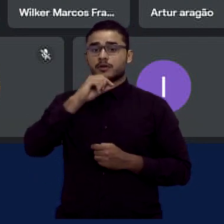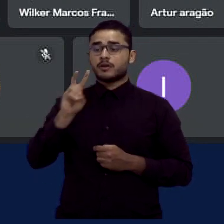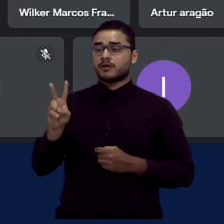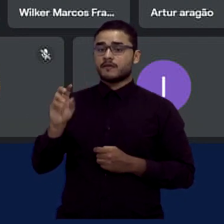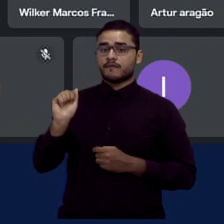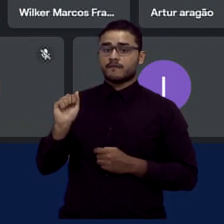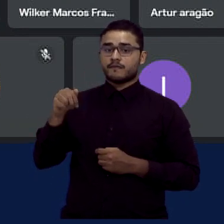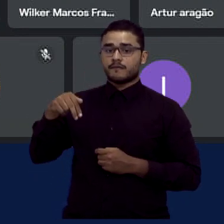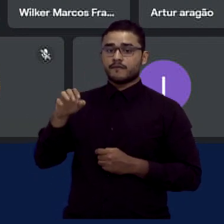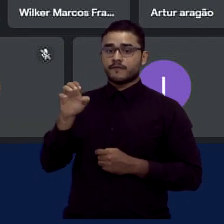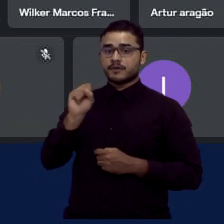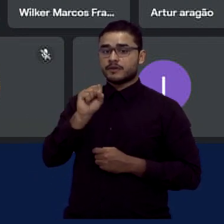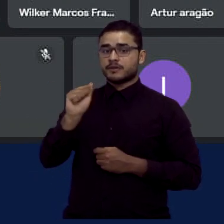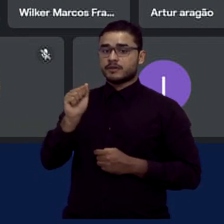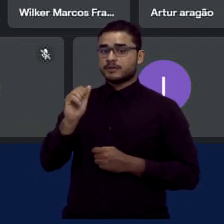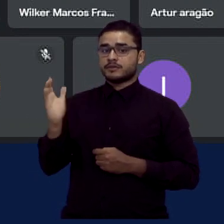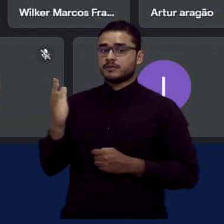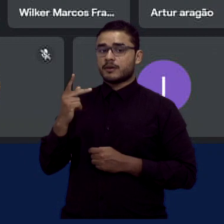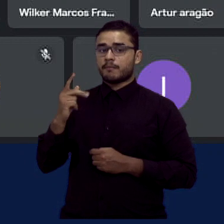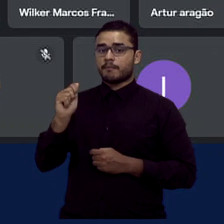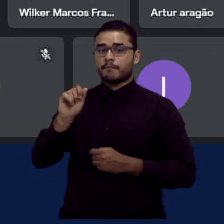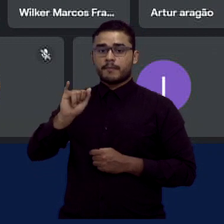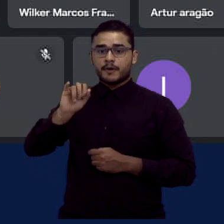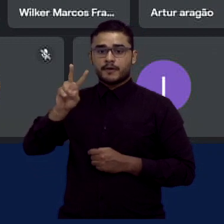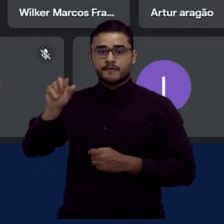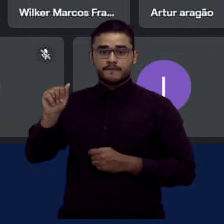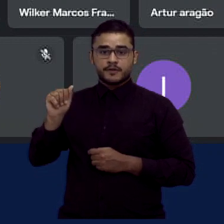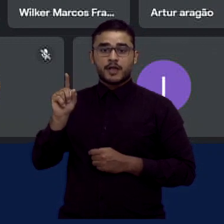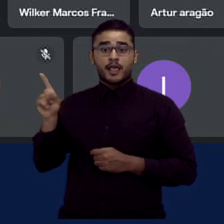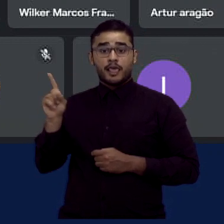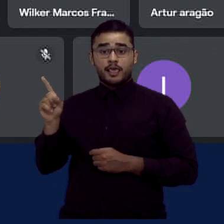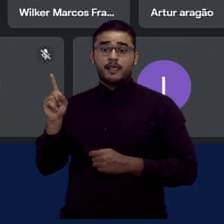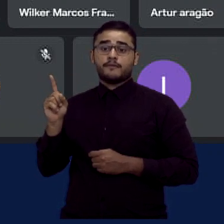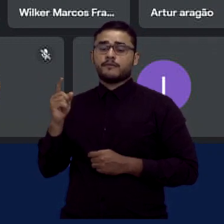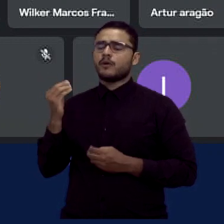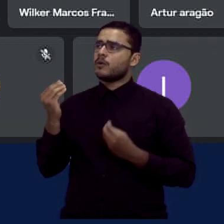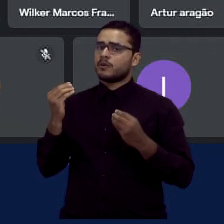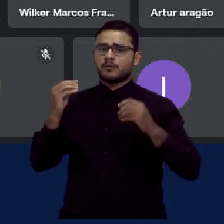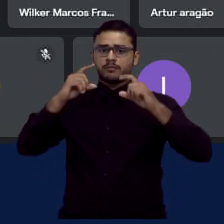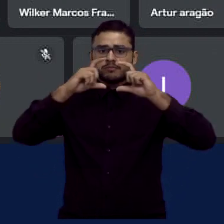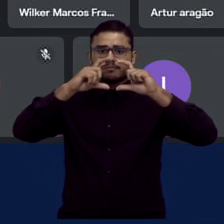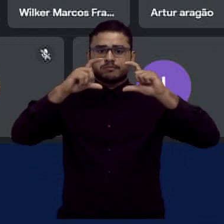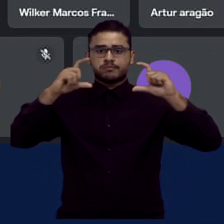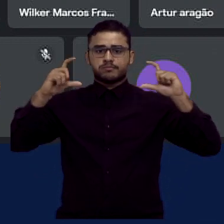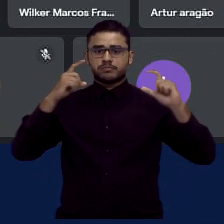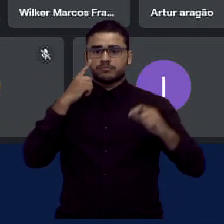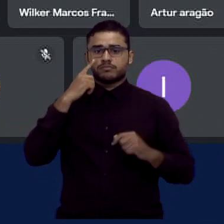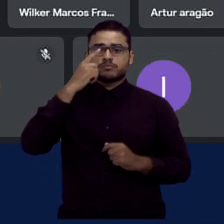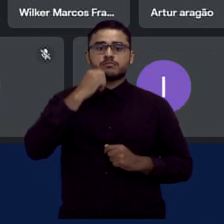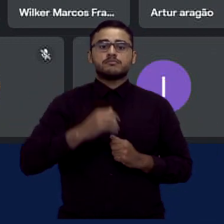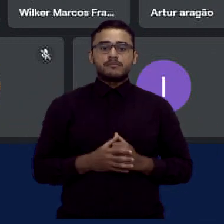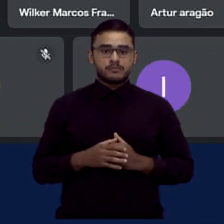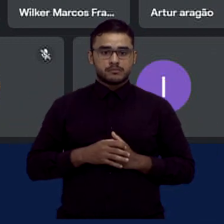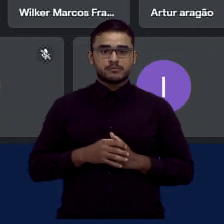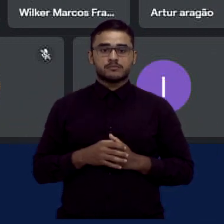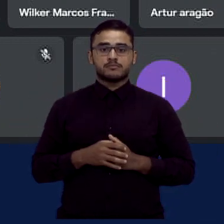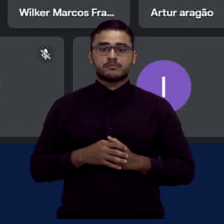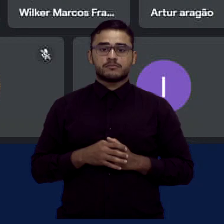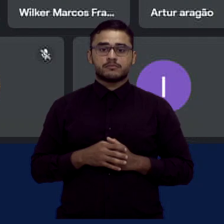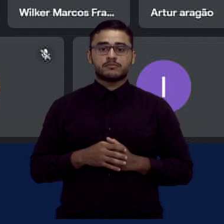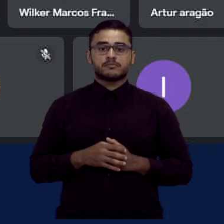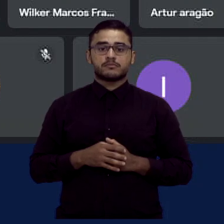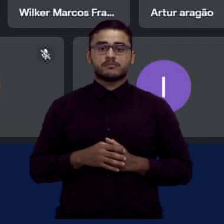Paiva, em que você vê as potencialidades do quadrinho, né? A dor que sentimos pode se tornar a